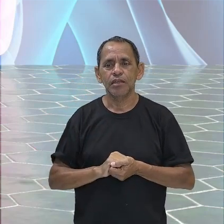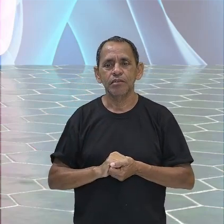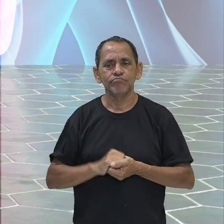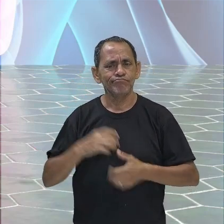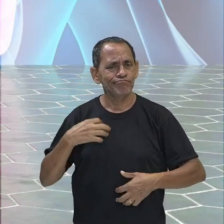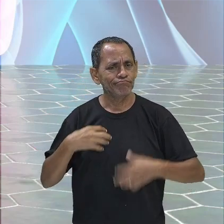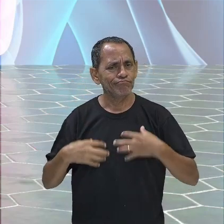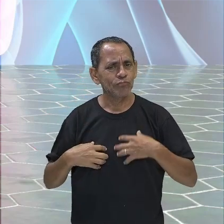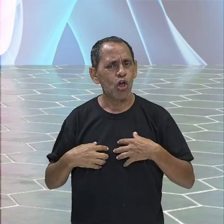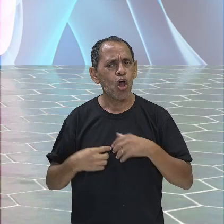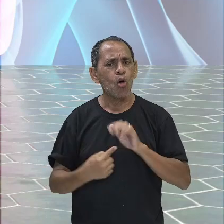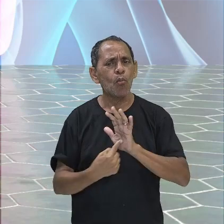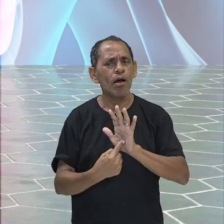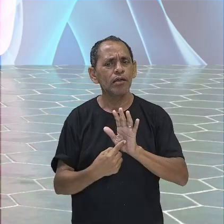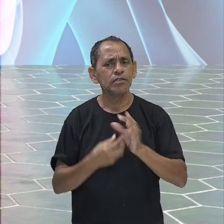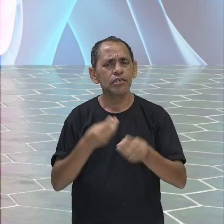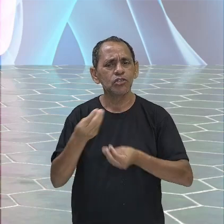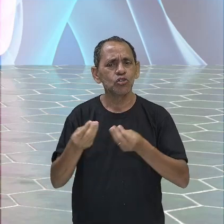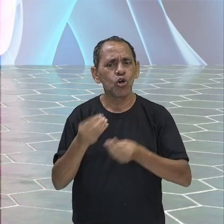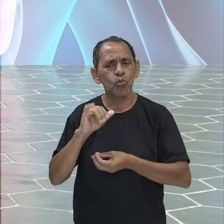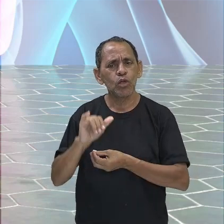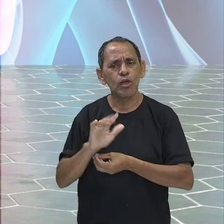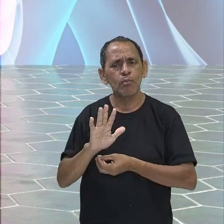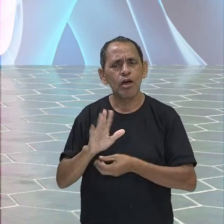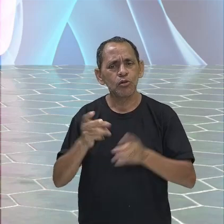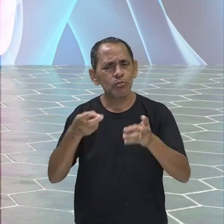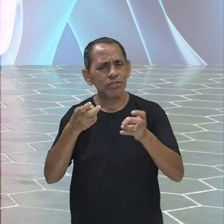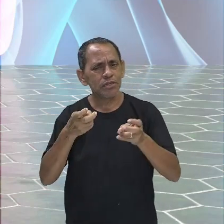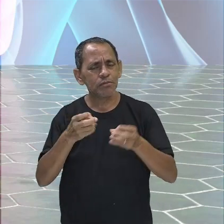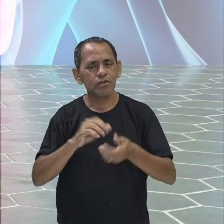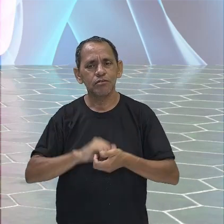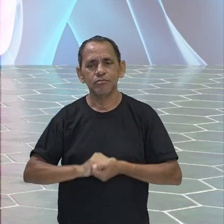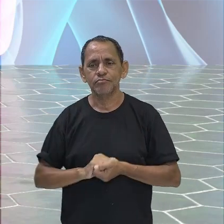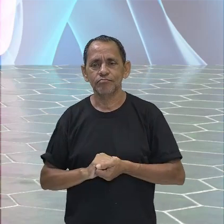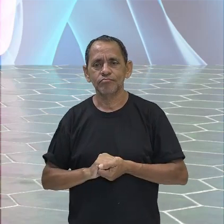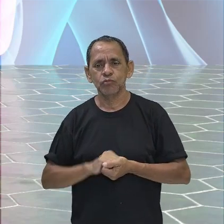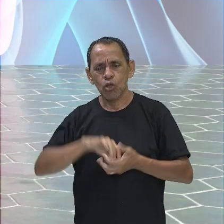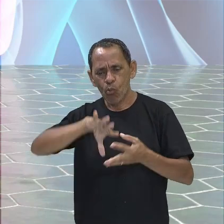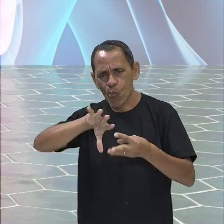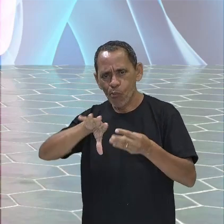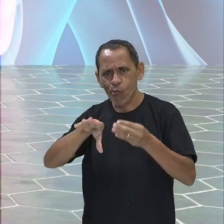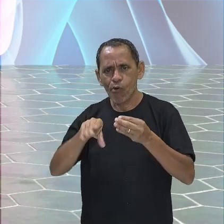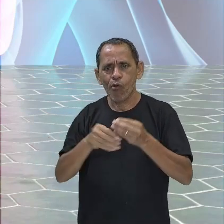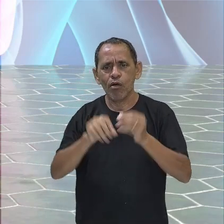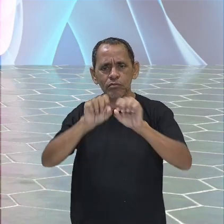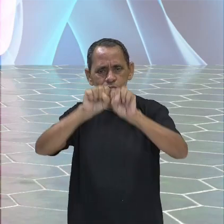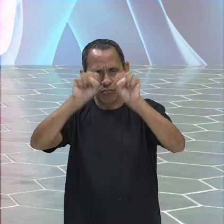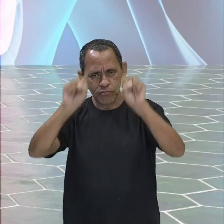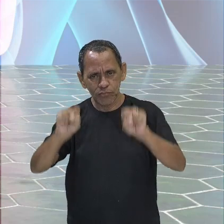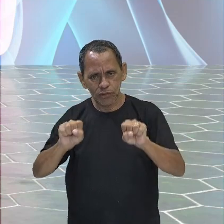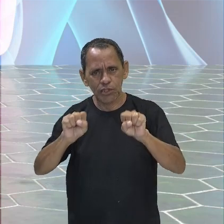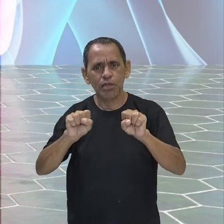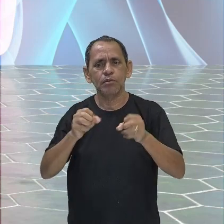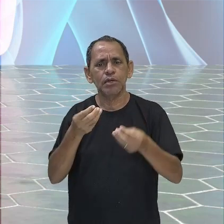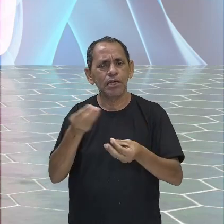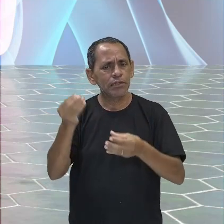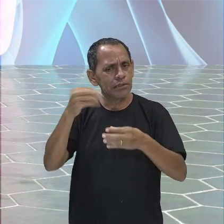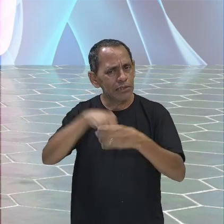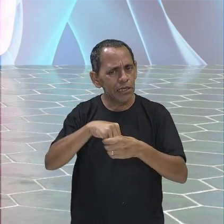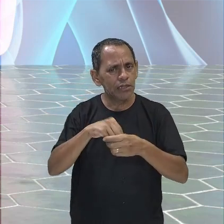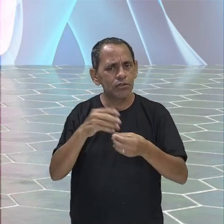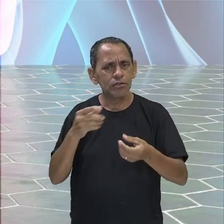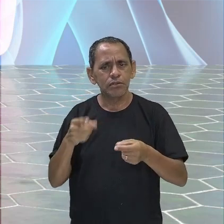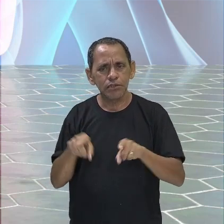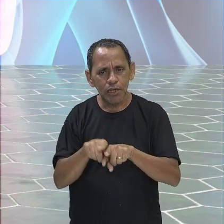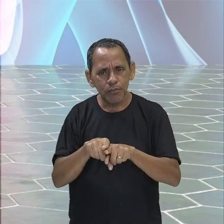estão aparecendo, que órgãos estão aí compondo este sistema? E vejam vocês que eu estou